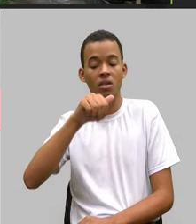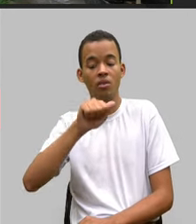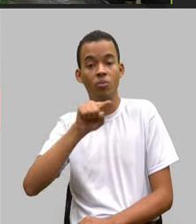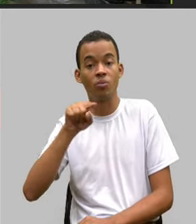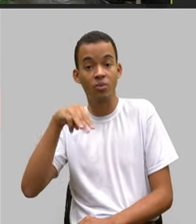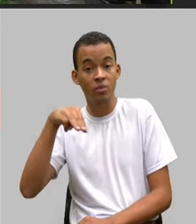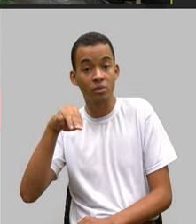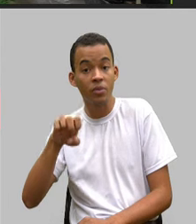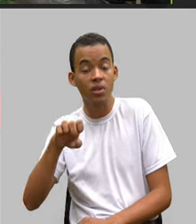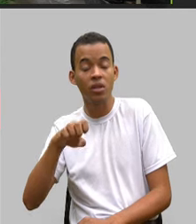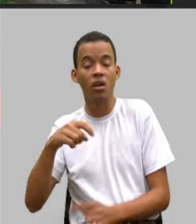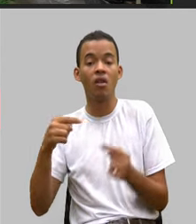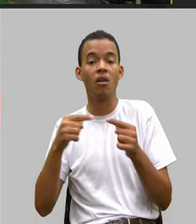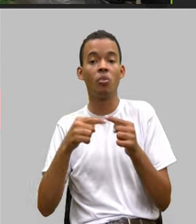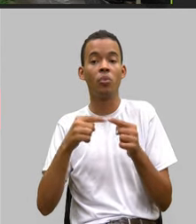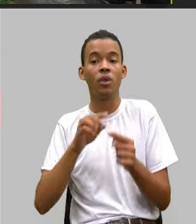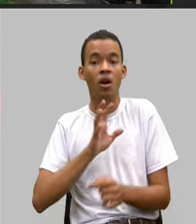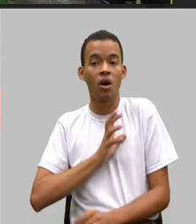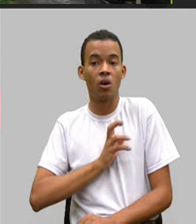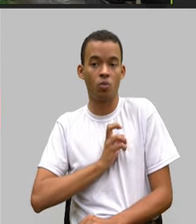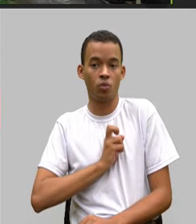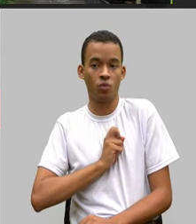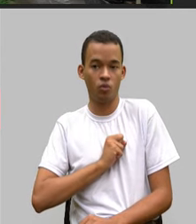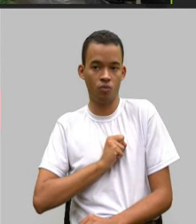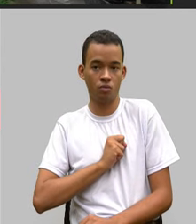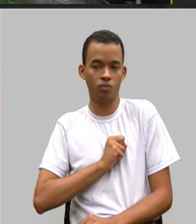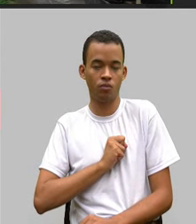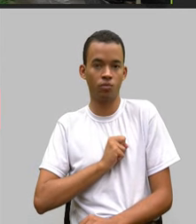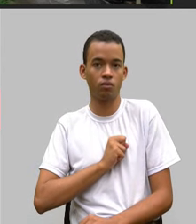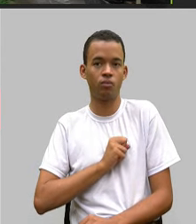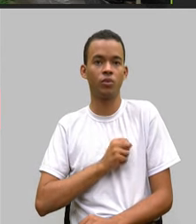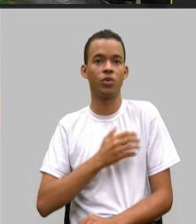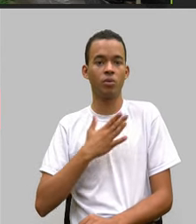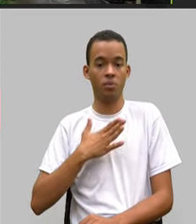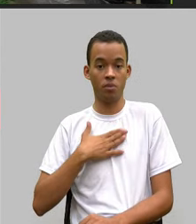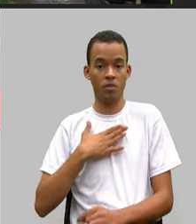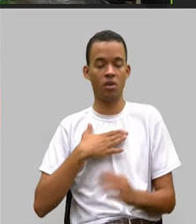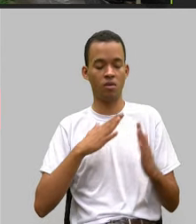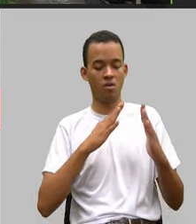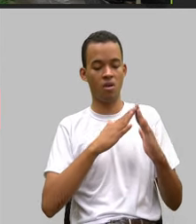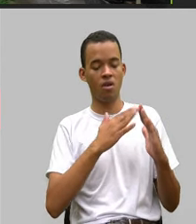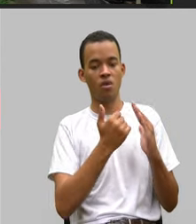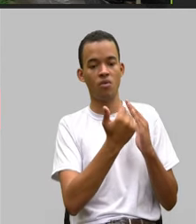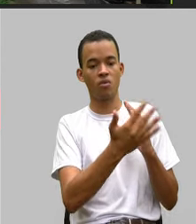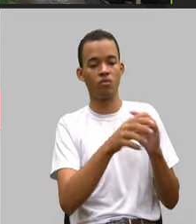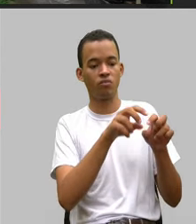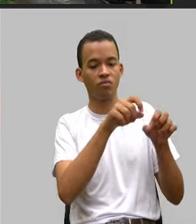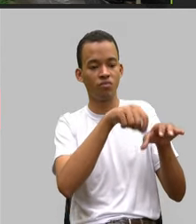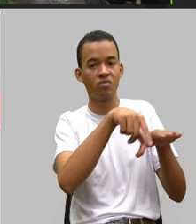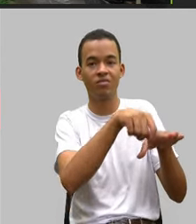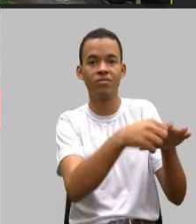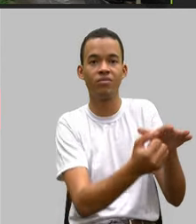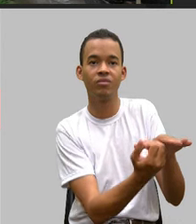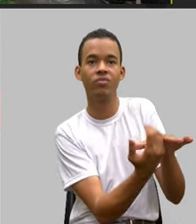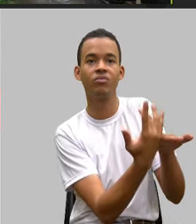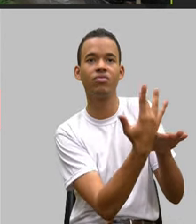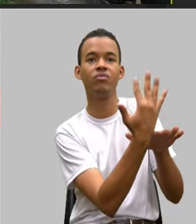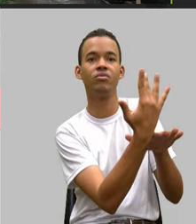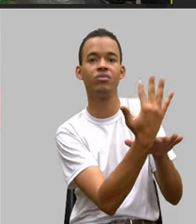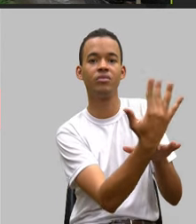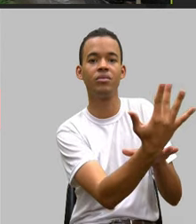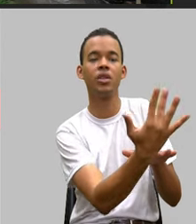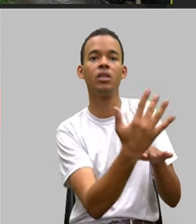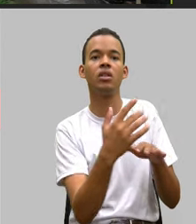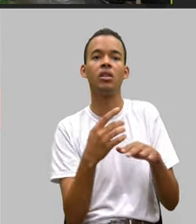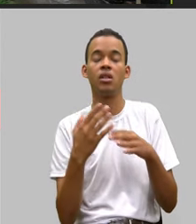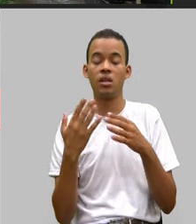mesmo sabe e a gente produz isso no meu quintal e isso serve de modelo pra própria Associação que eu